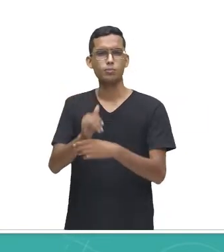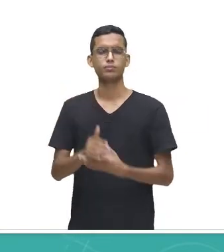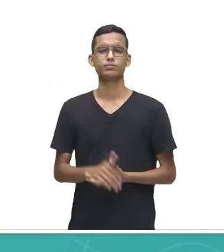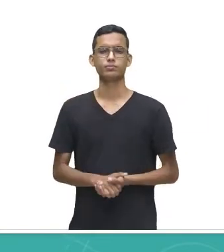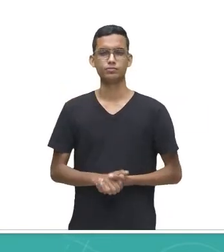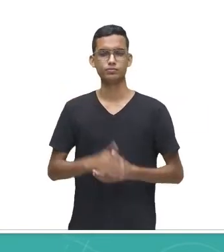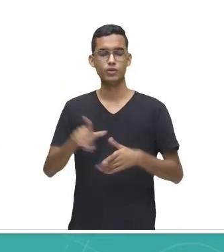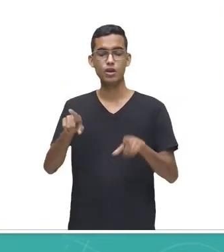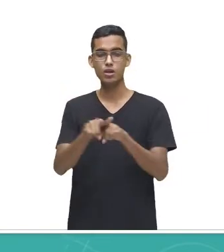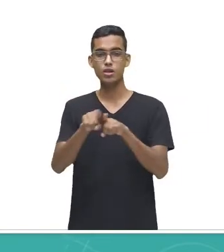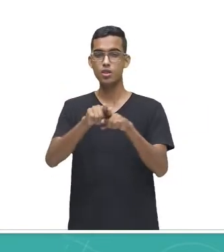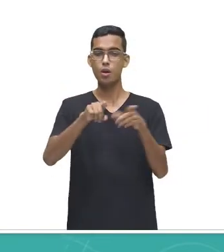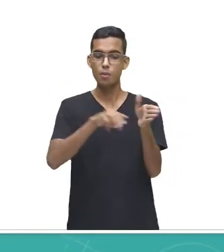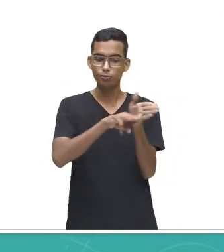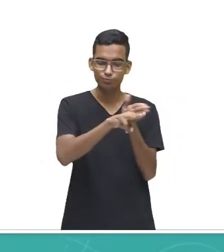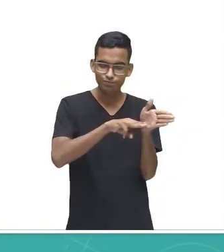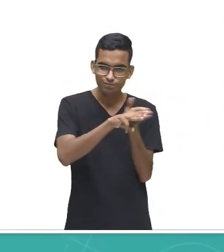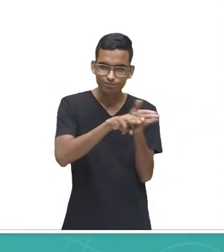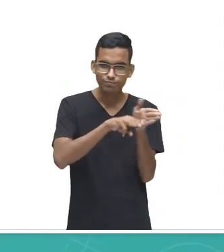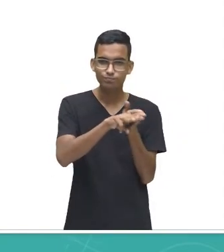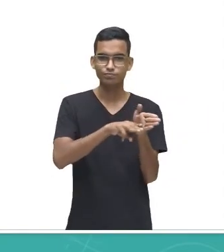Ok?